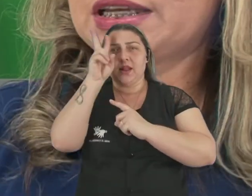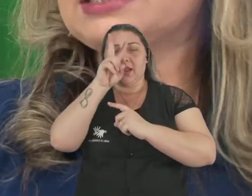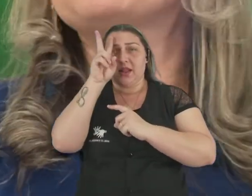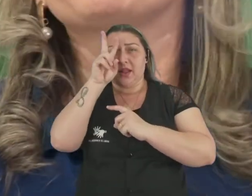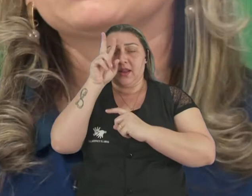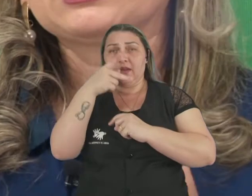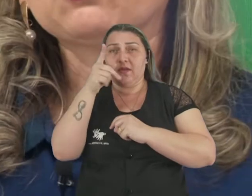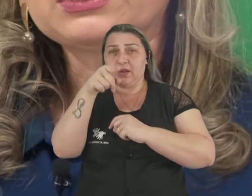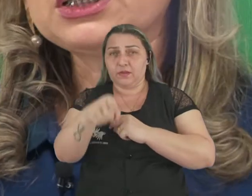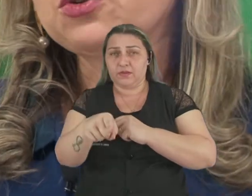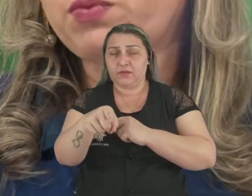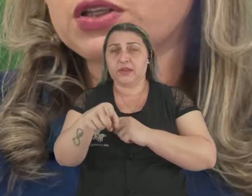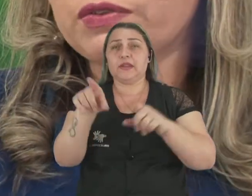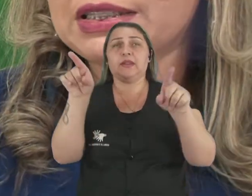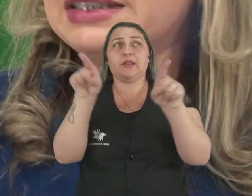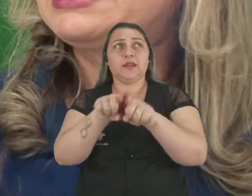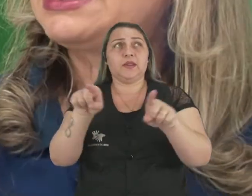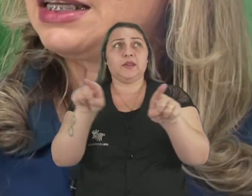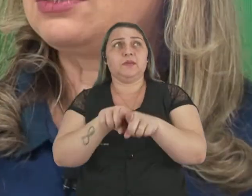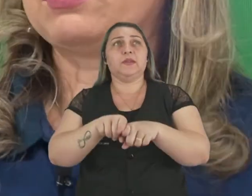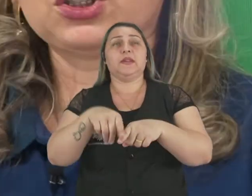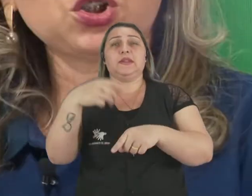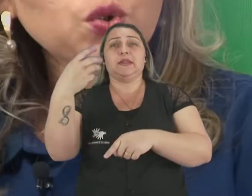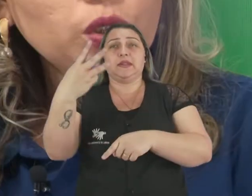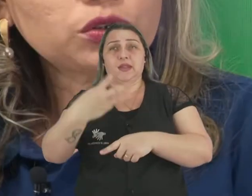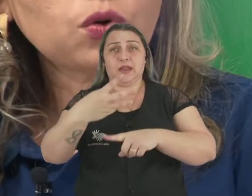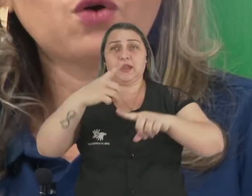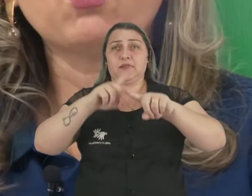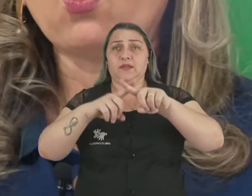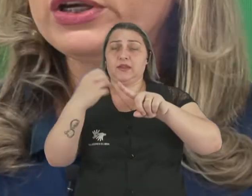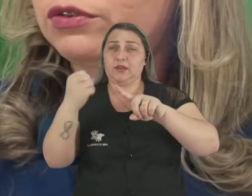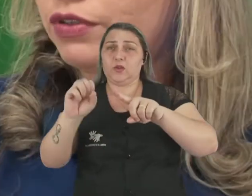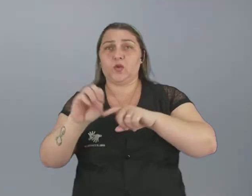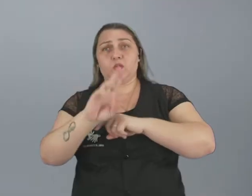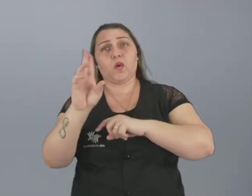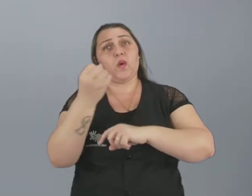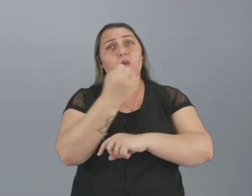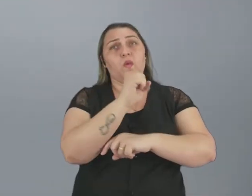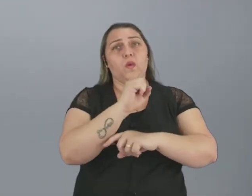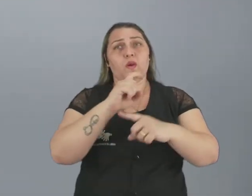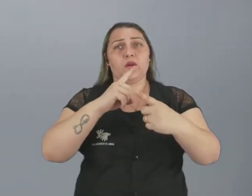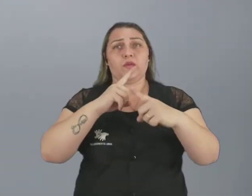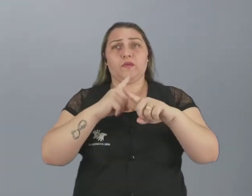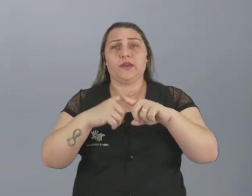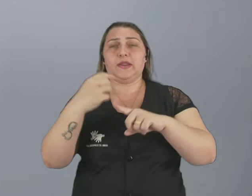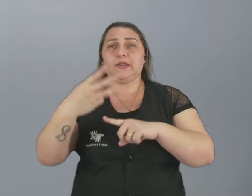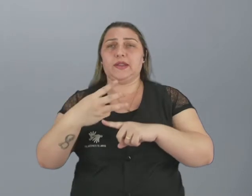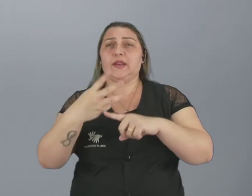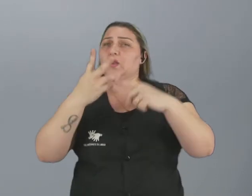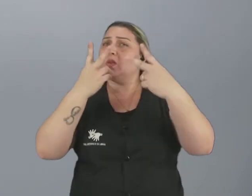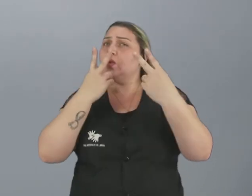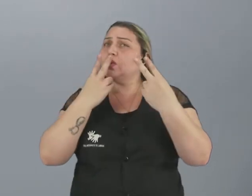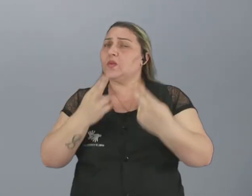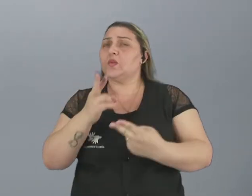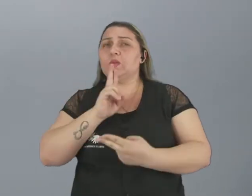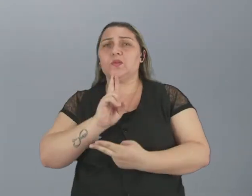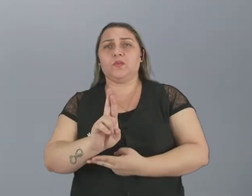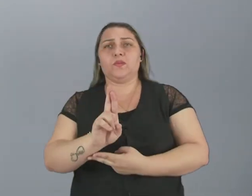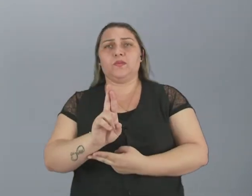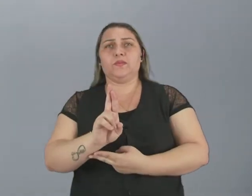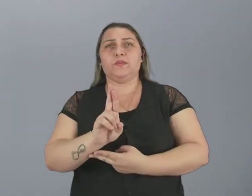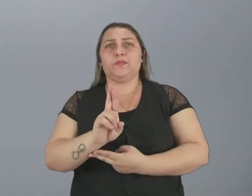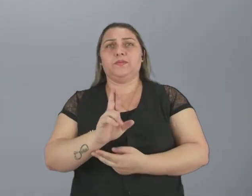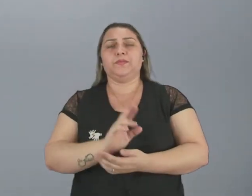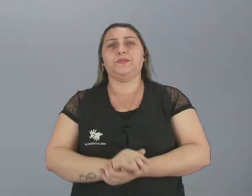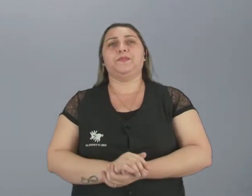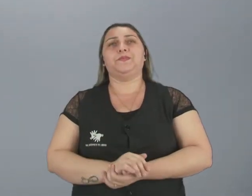para vocês que eu tanto posso fazer 3 vezes 8, como 8 vezes 3, da mesma forma são com números maiores.